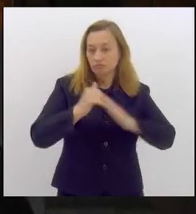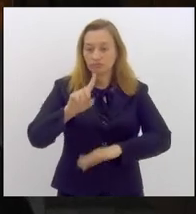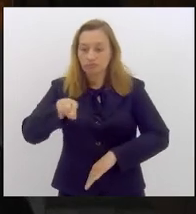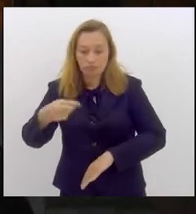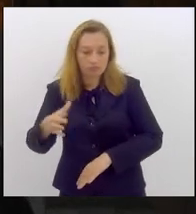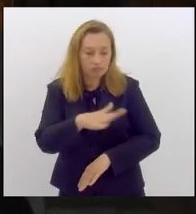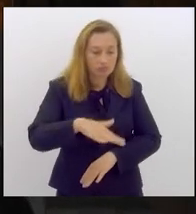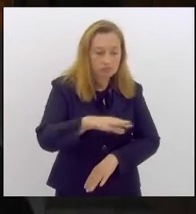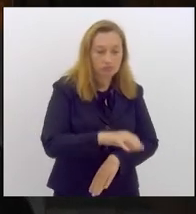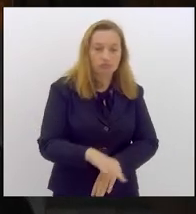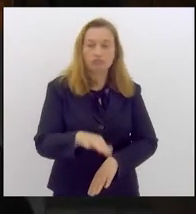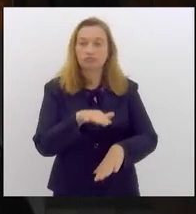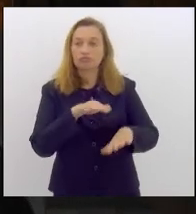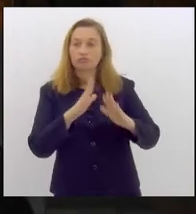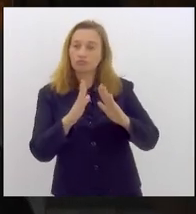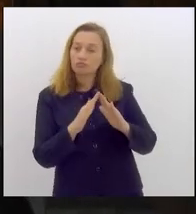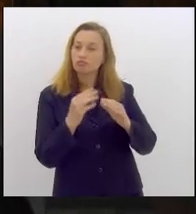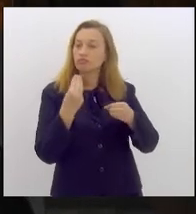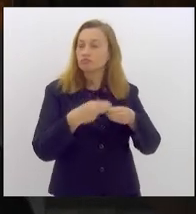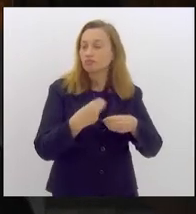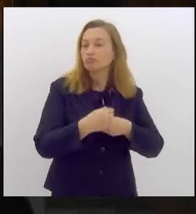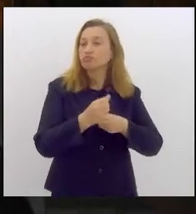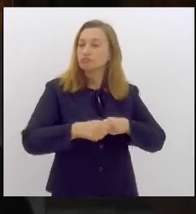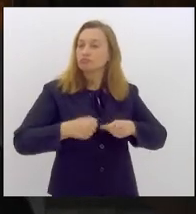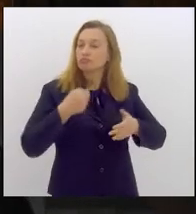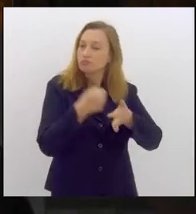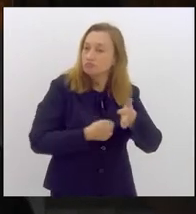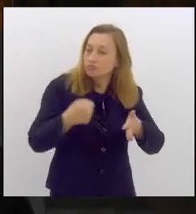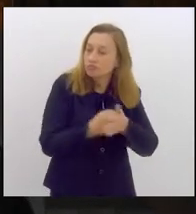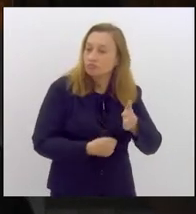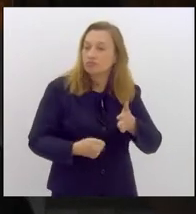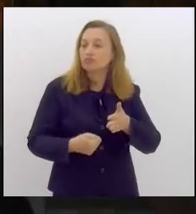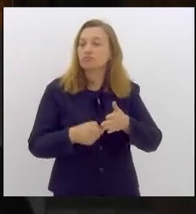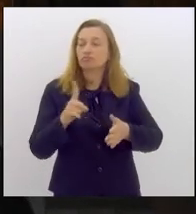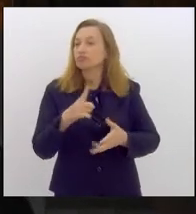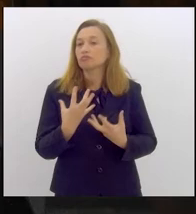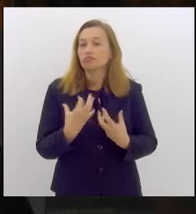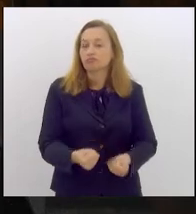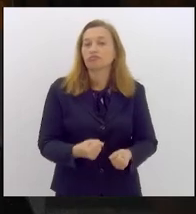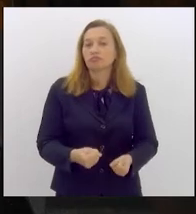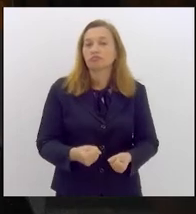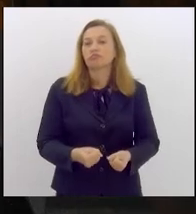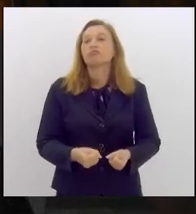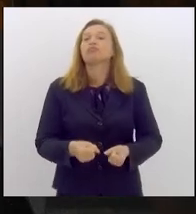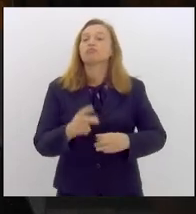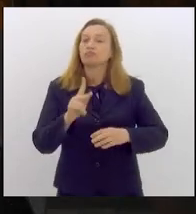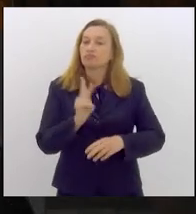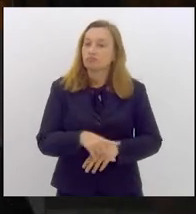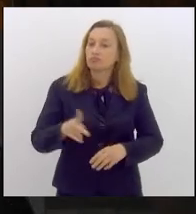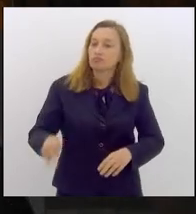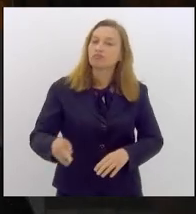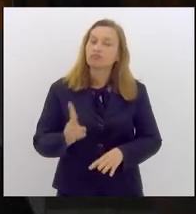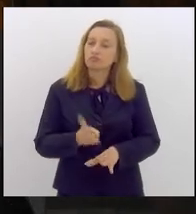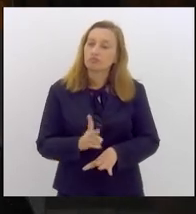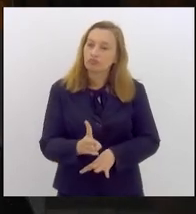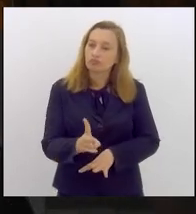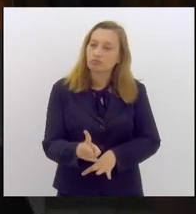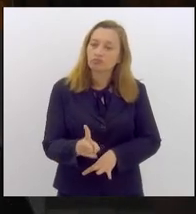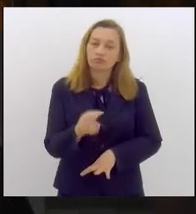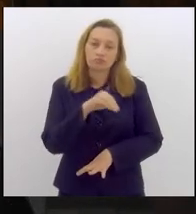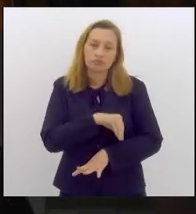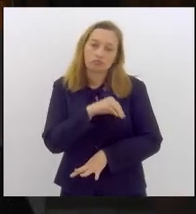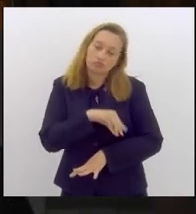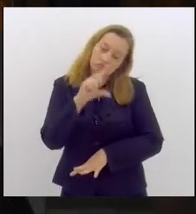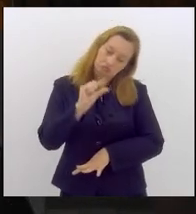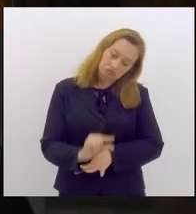municipais. Se mobilizem, lutem. Não dá para a gente aceitar que o magistério continue sendo uma das carreiras de